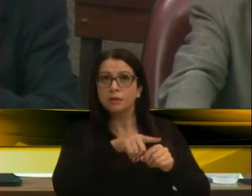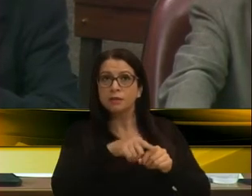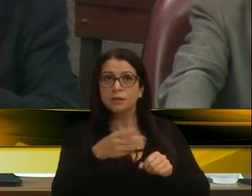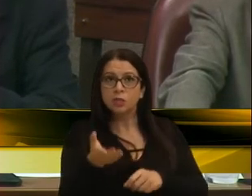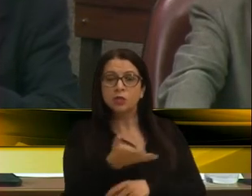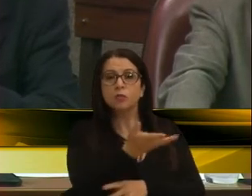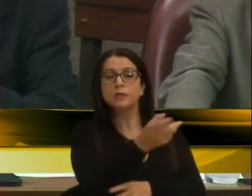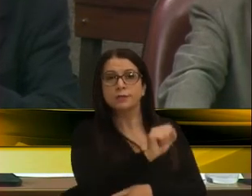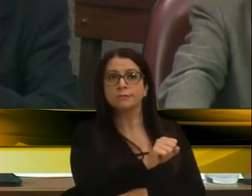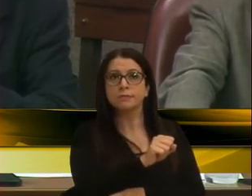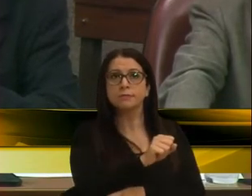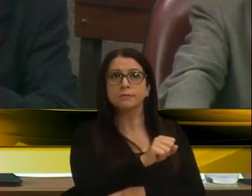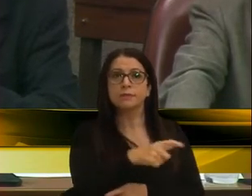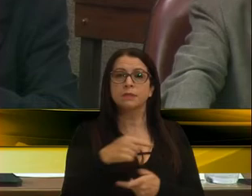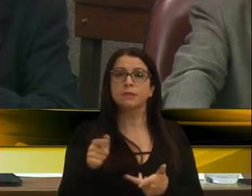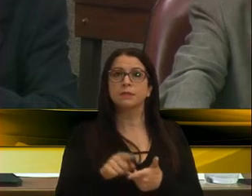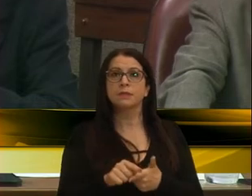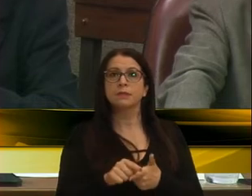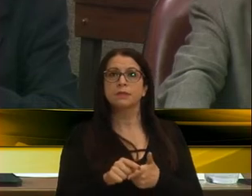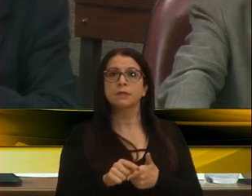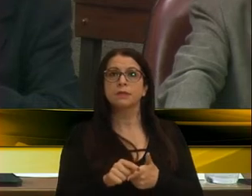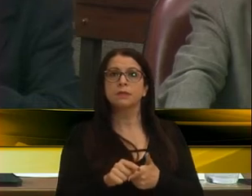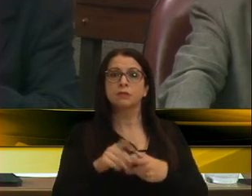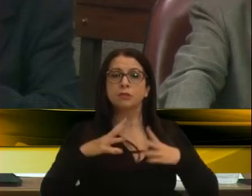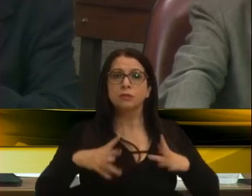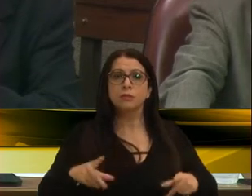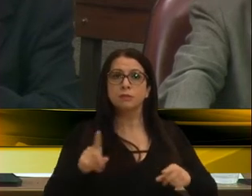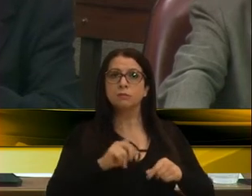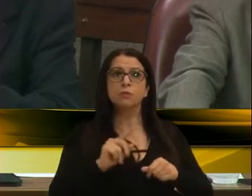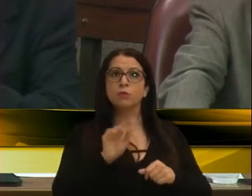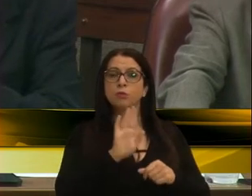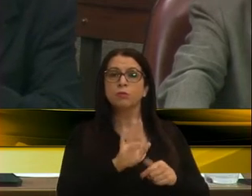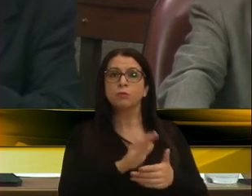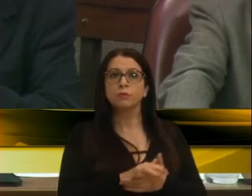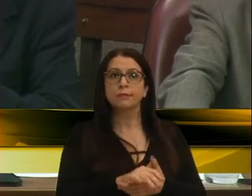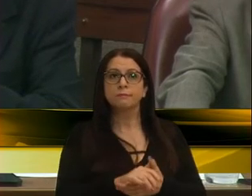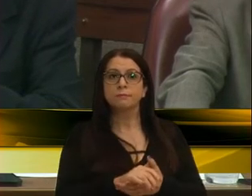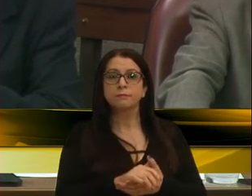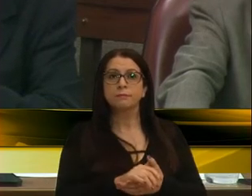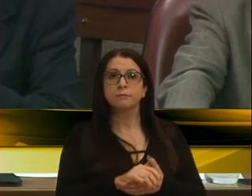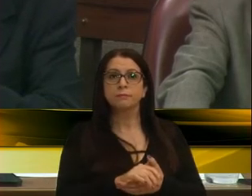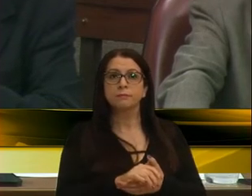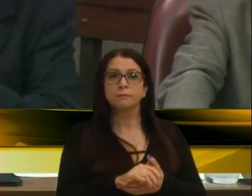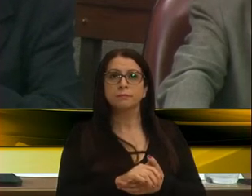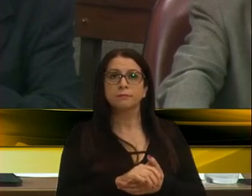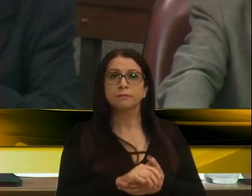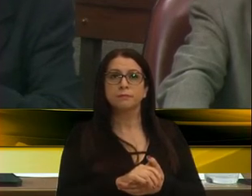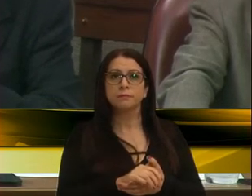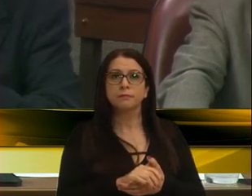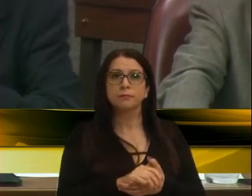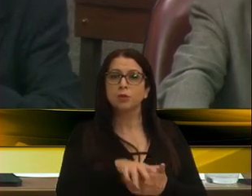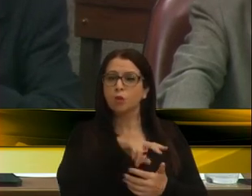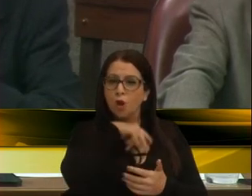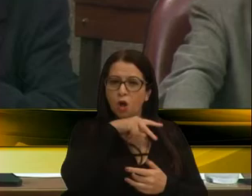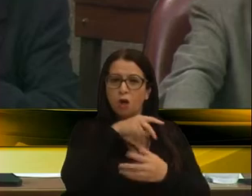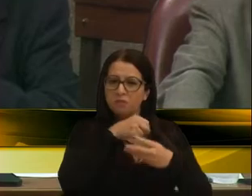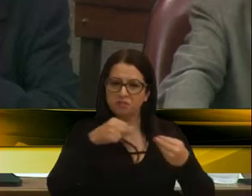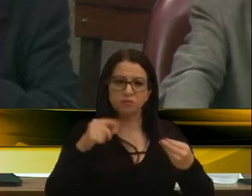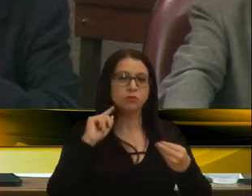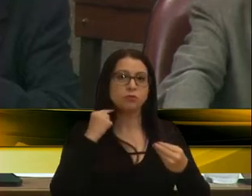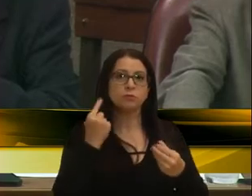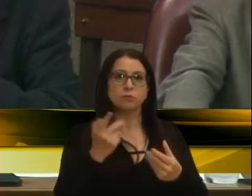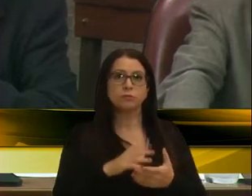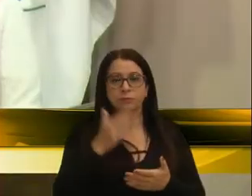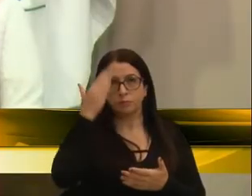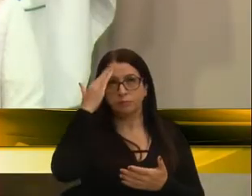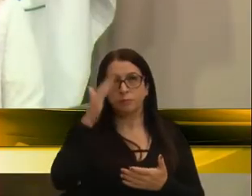cortados, sim, que a nossa cidade se limpa, não como está, que cria um monte de bichos e cobras e tudo mais aí.